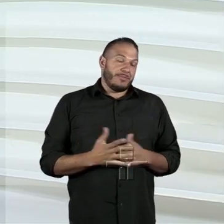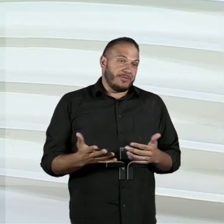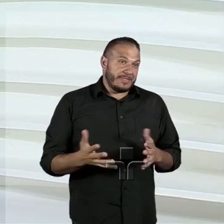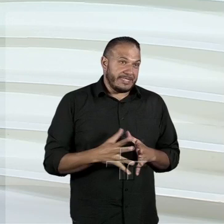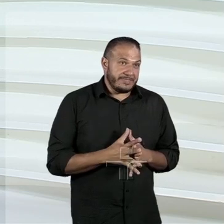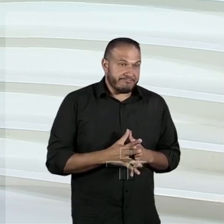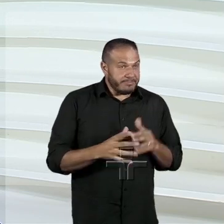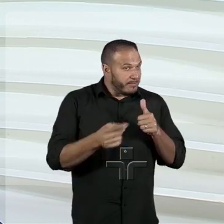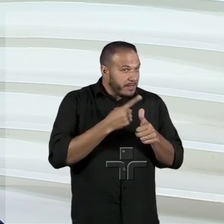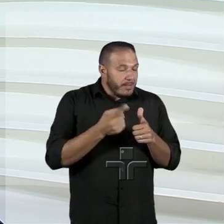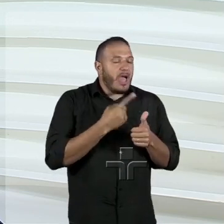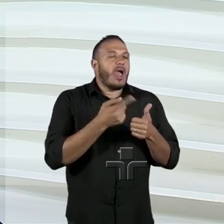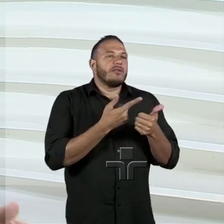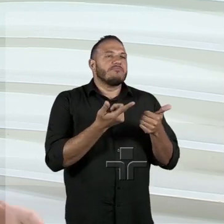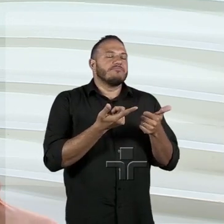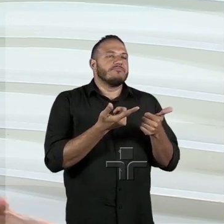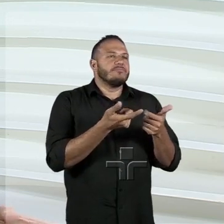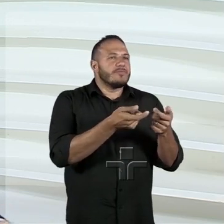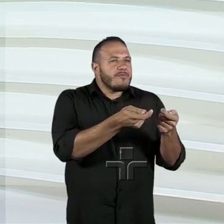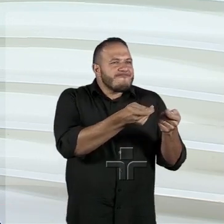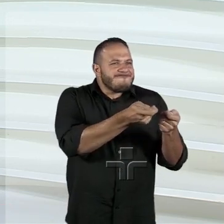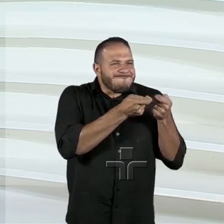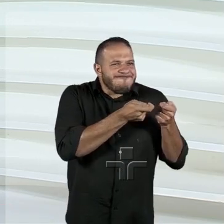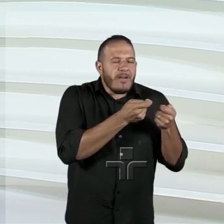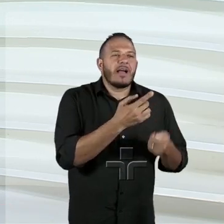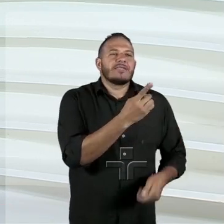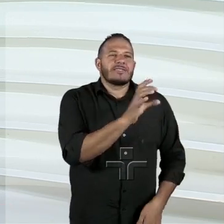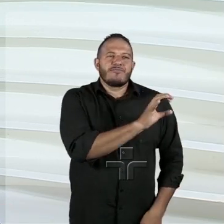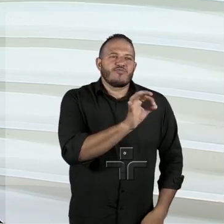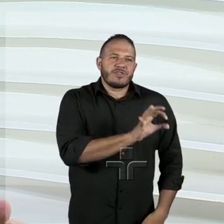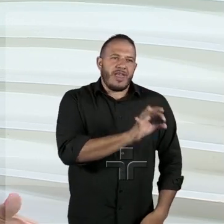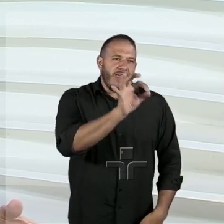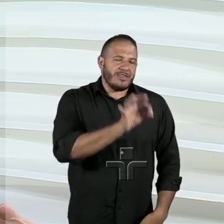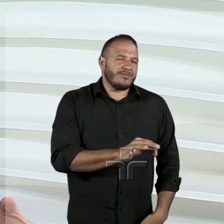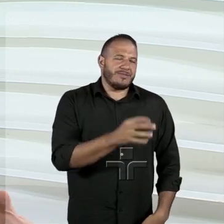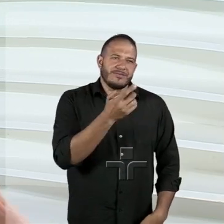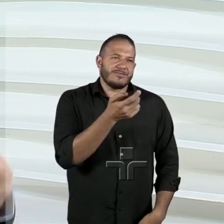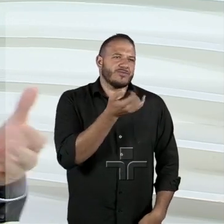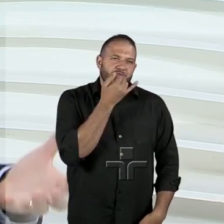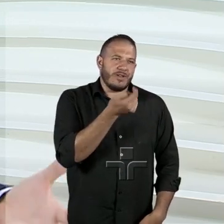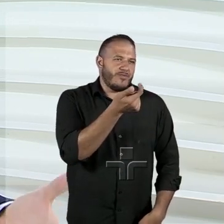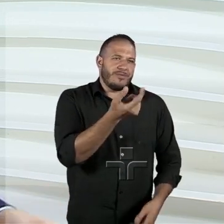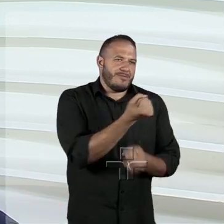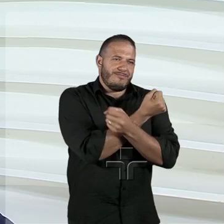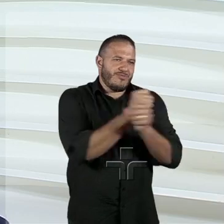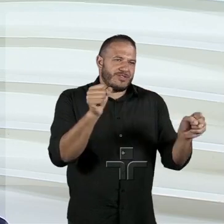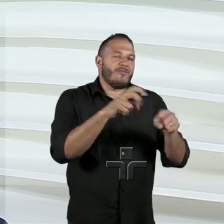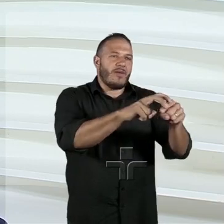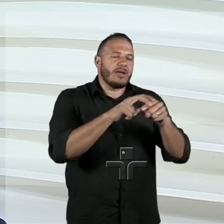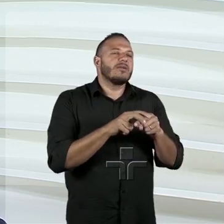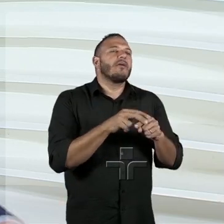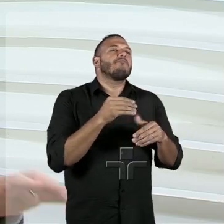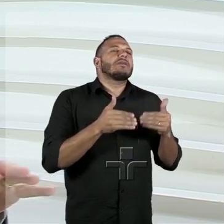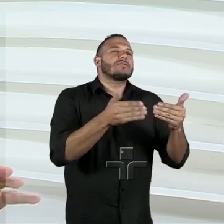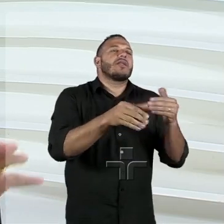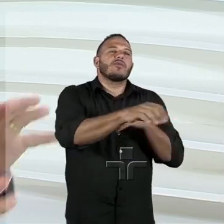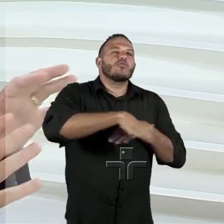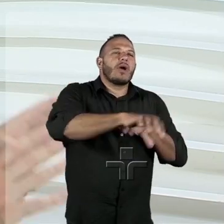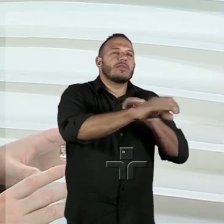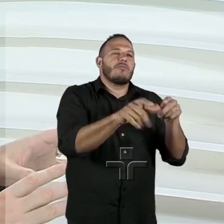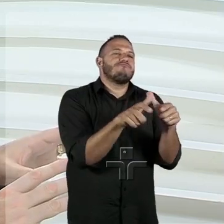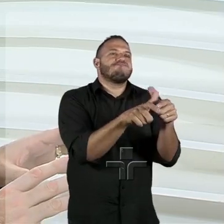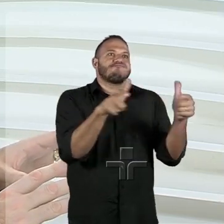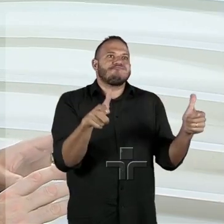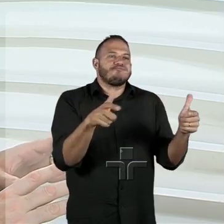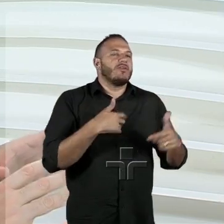lugar, poupar 100% num contingenciamento desse tamanho seria praticamente impossível pelo tamanho do Ministério da Educação. Primeiro que a gente não